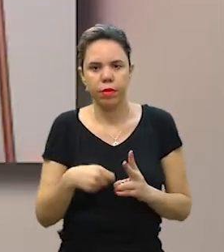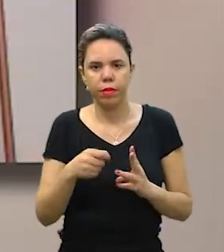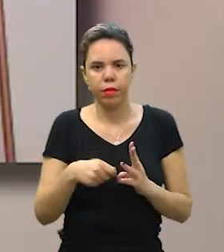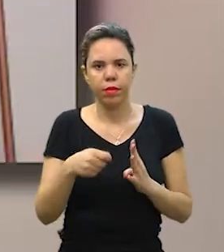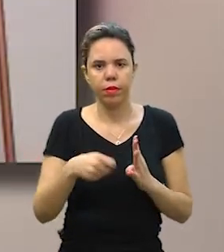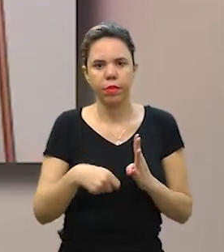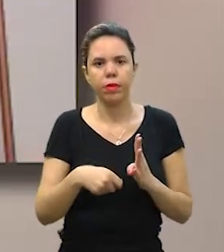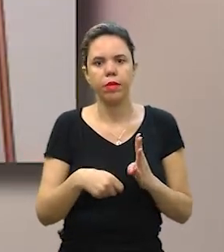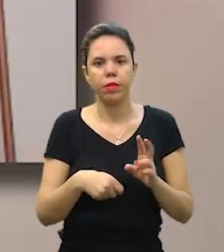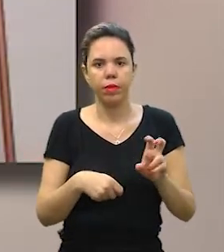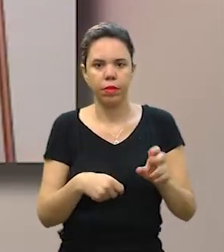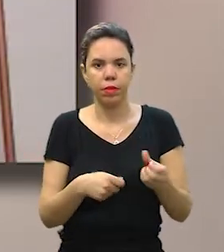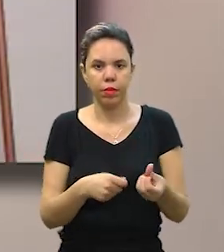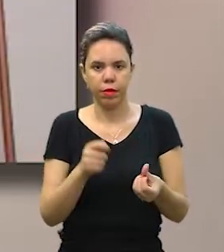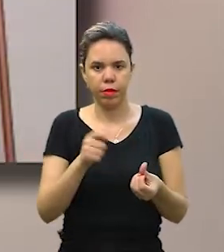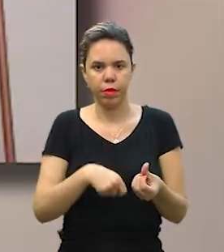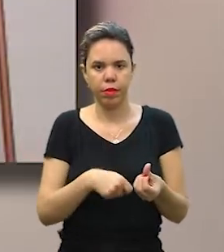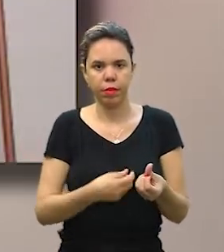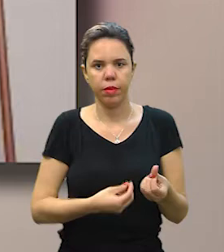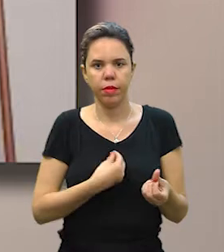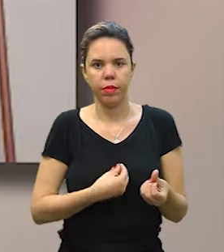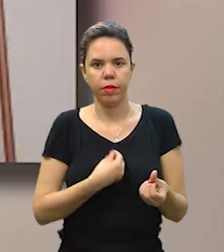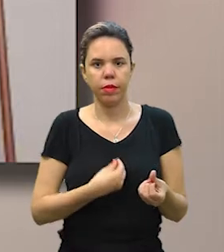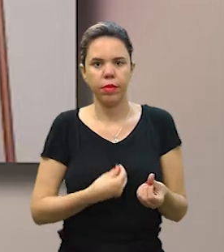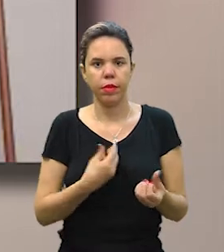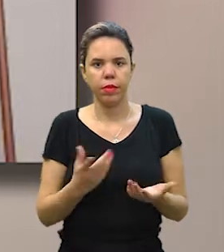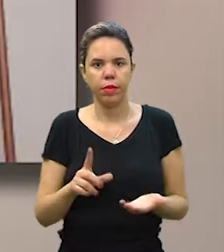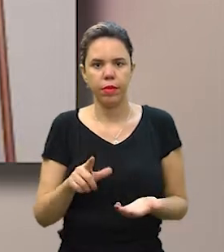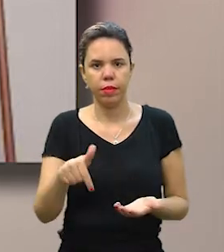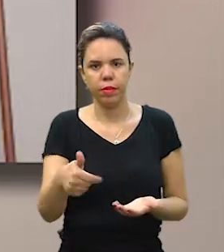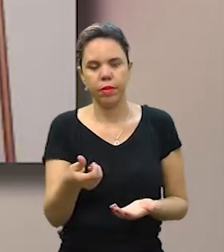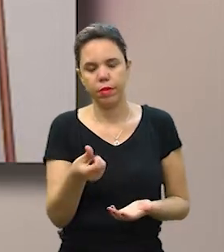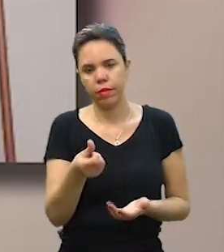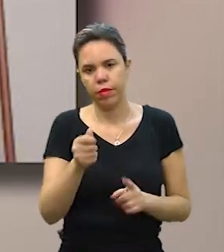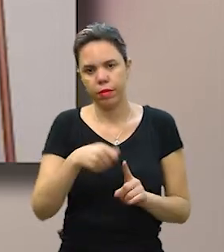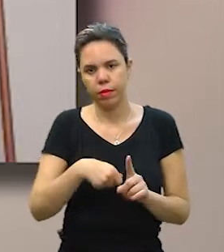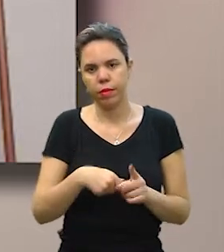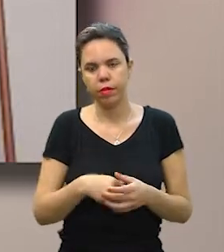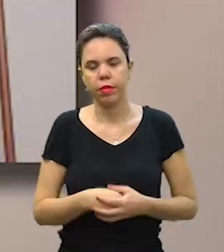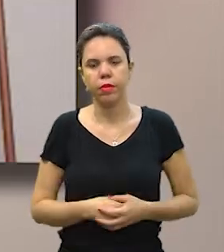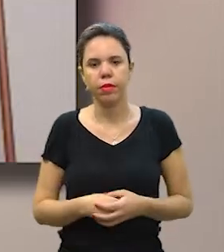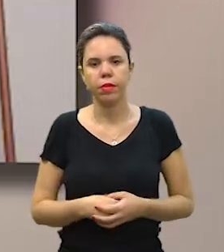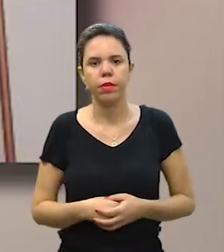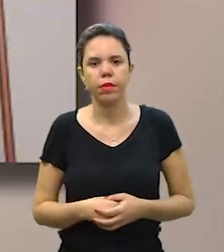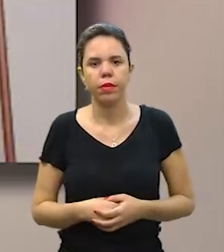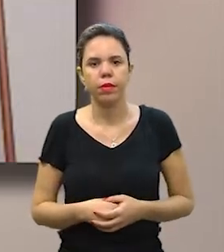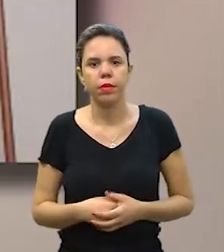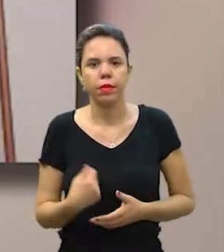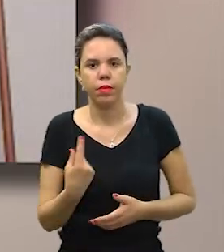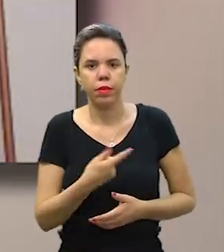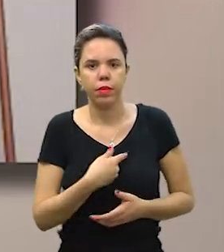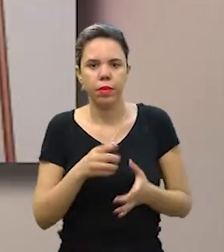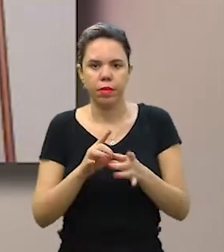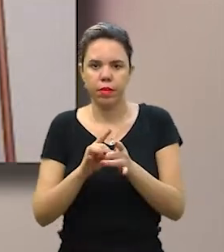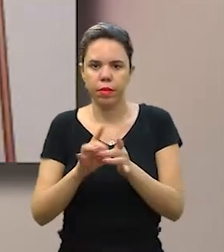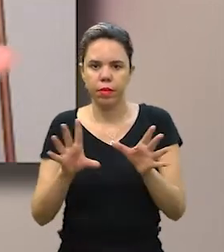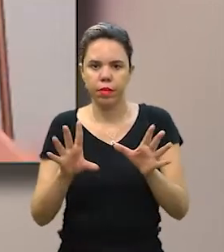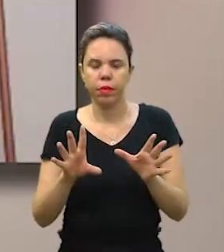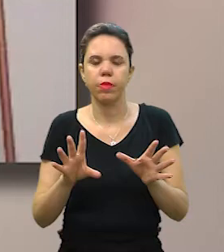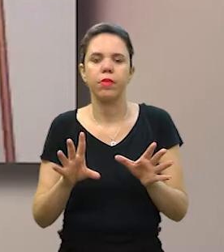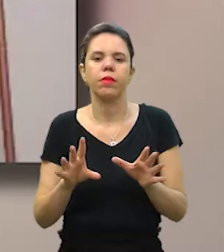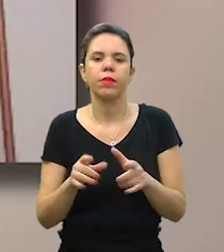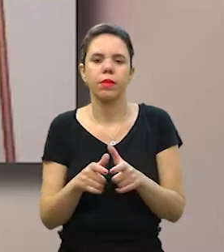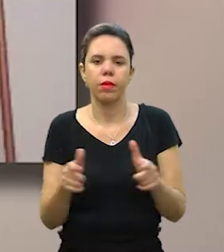2, 3, 4, 5 e o sexto mês de vida. Depois do sexto mês, onde nós liberamos para